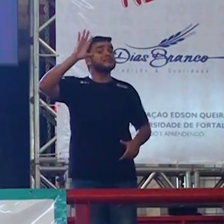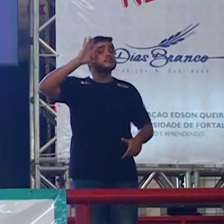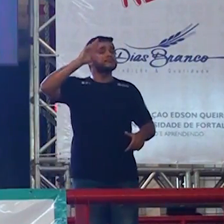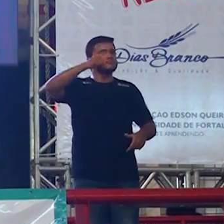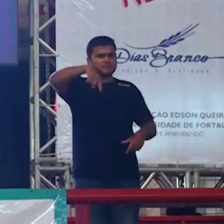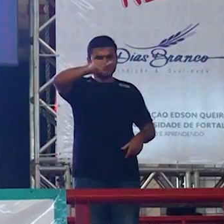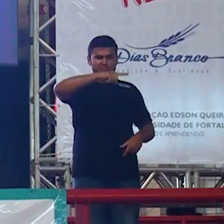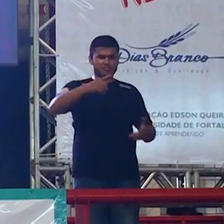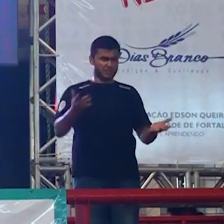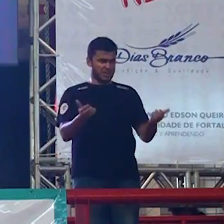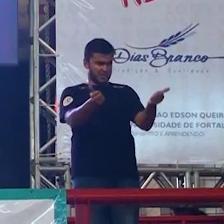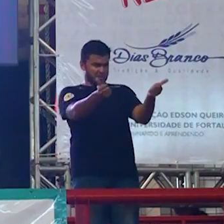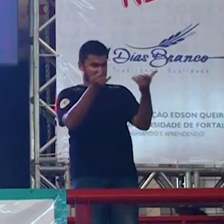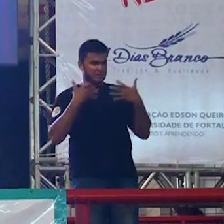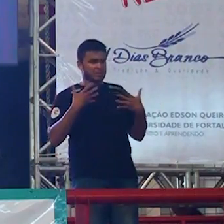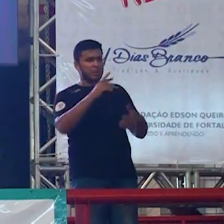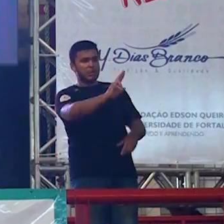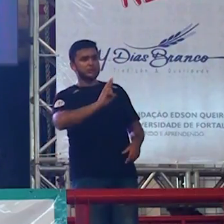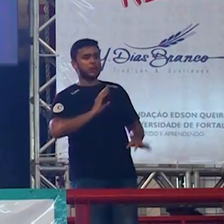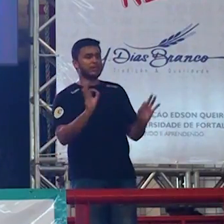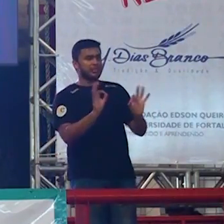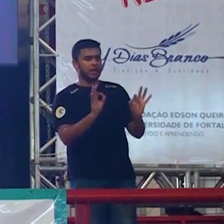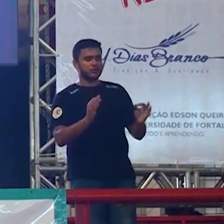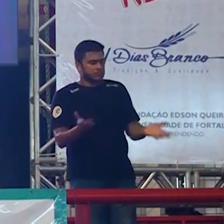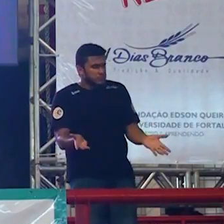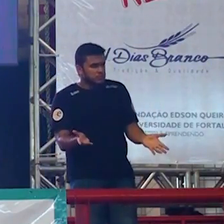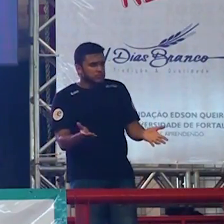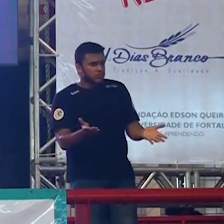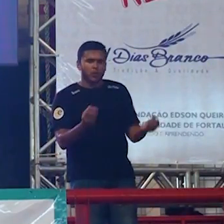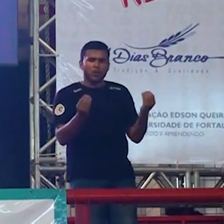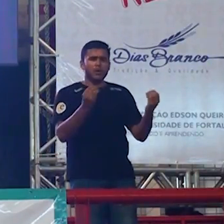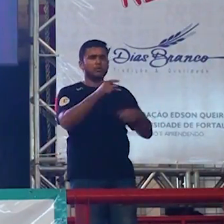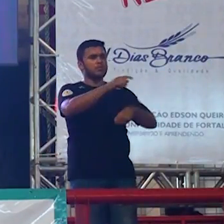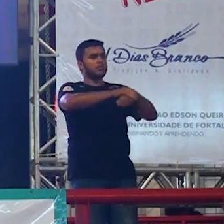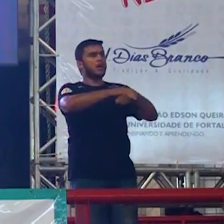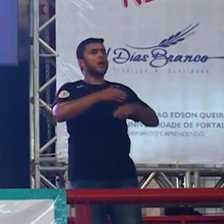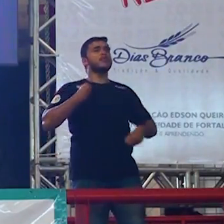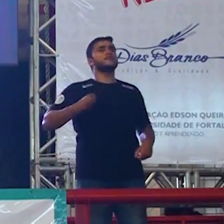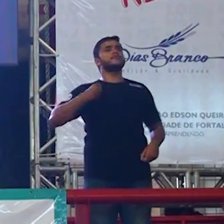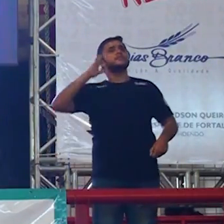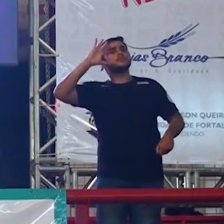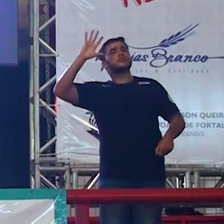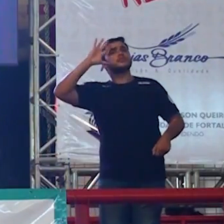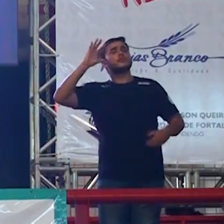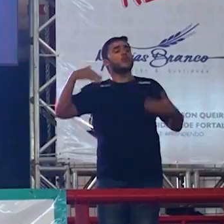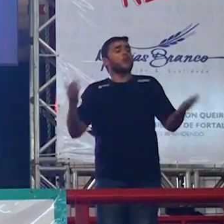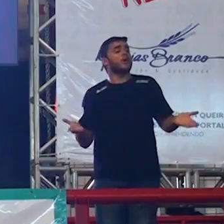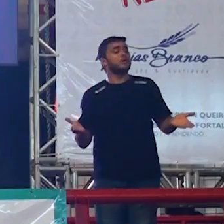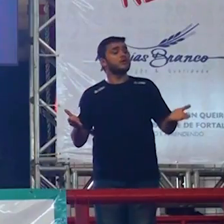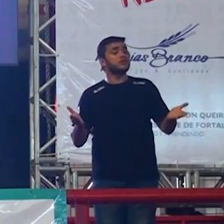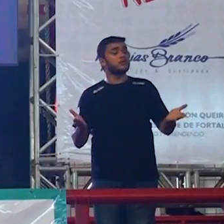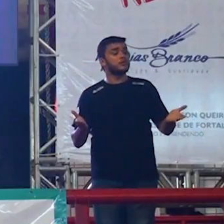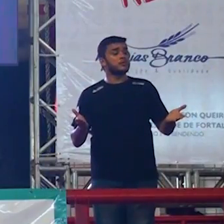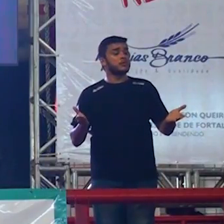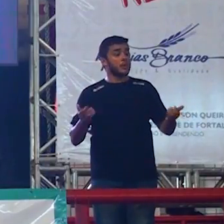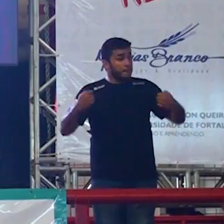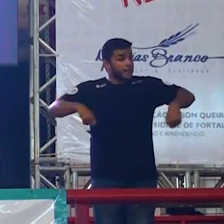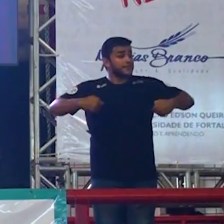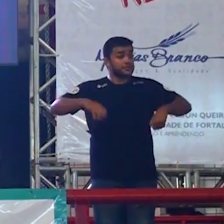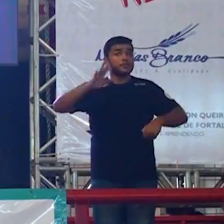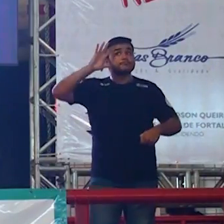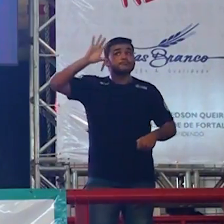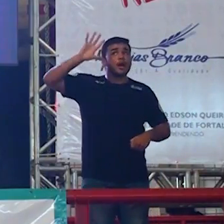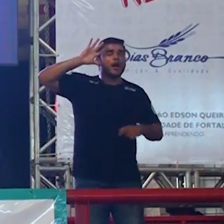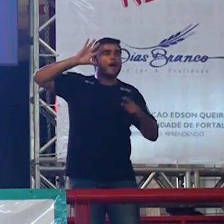não me dissesse, eu ia duvidar se você está vivo. Porque o que nos mantém vivos e jovens são os